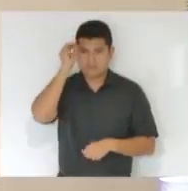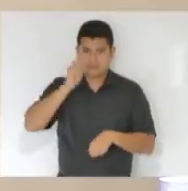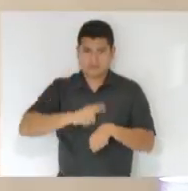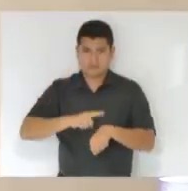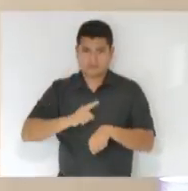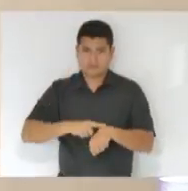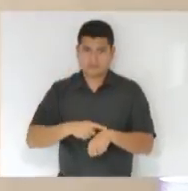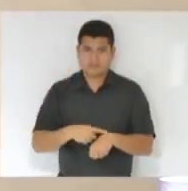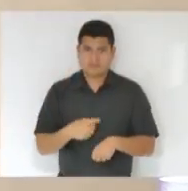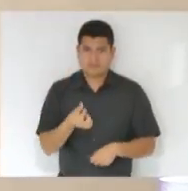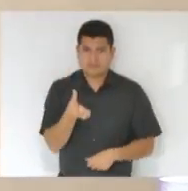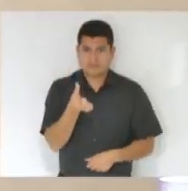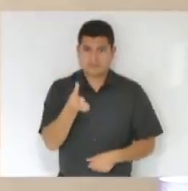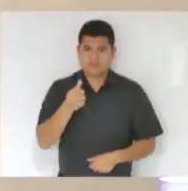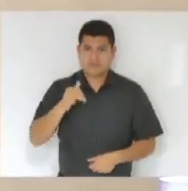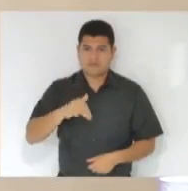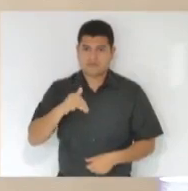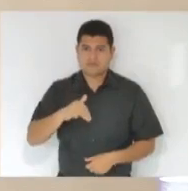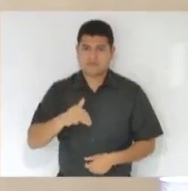prazo de até 6 minutos.